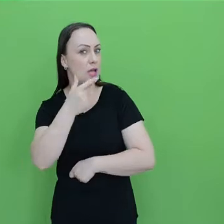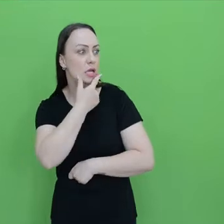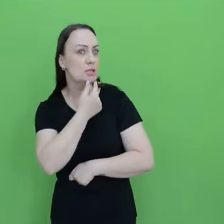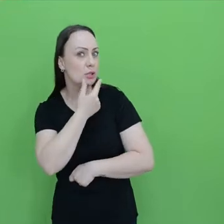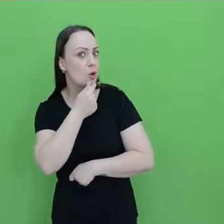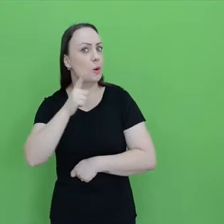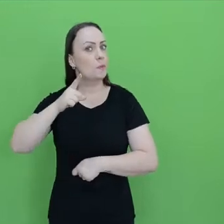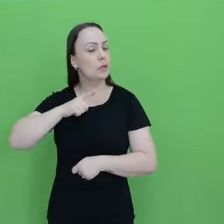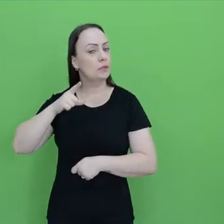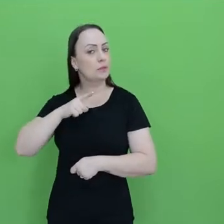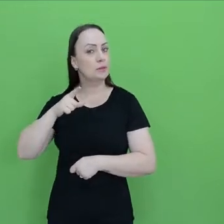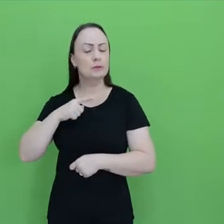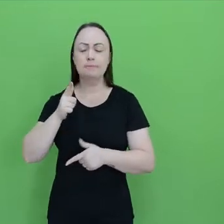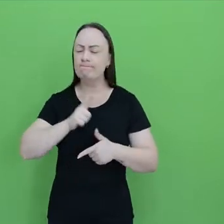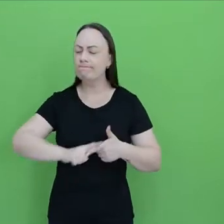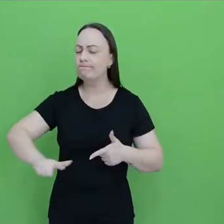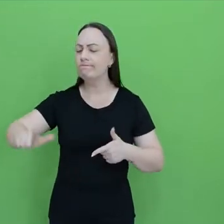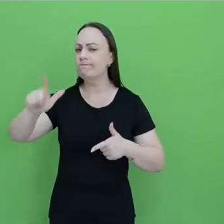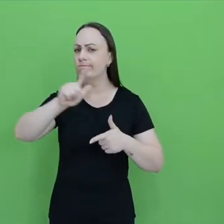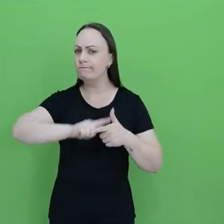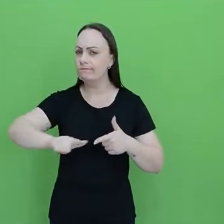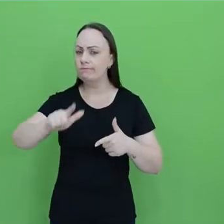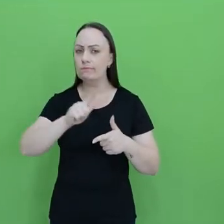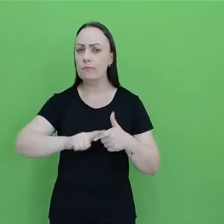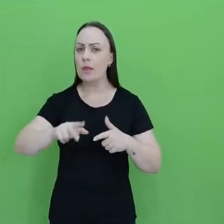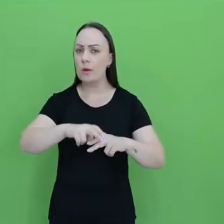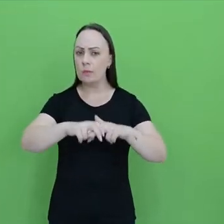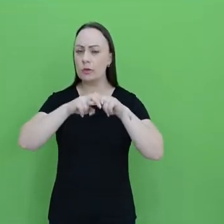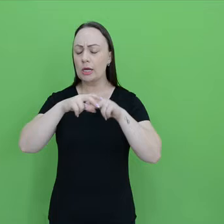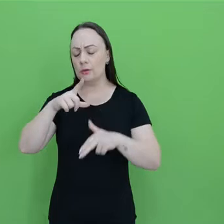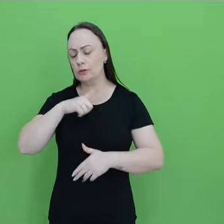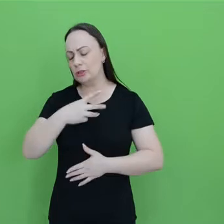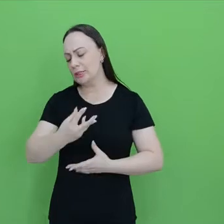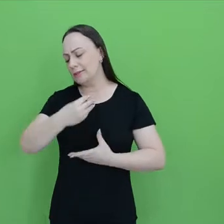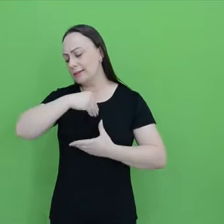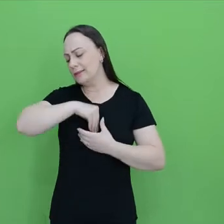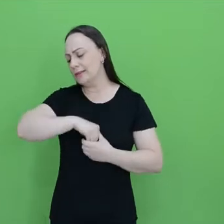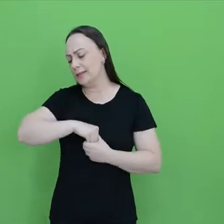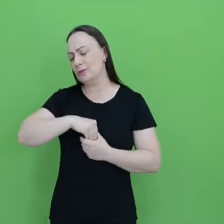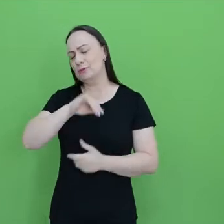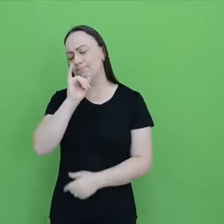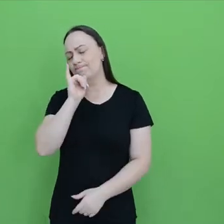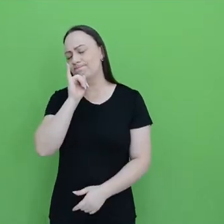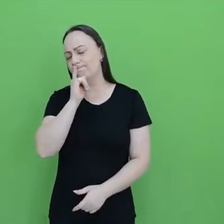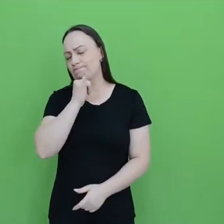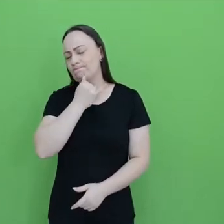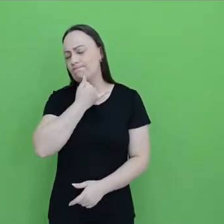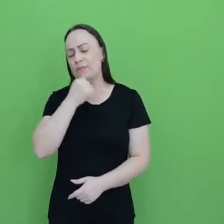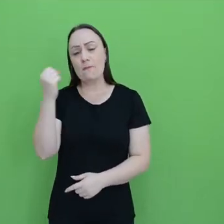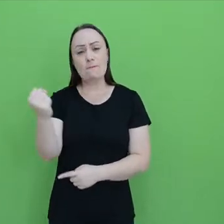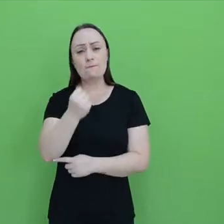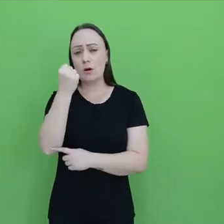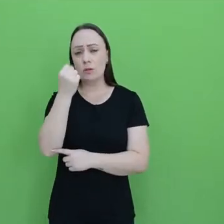homem estava enfrentando muitos problemas, porque tinha uma tristeza muito profunda.